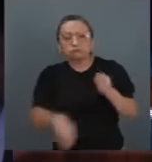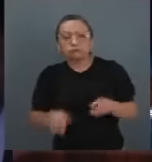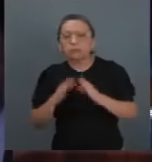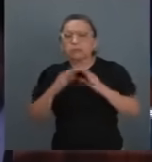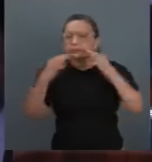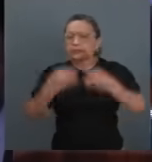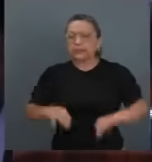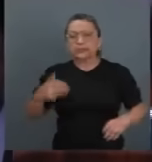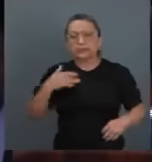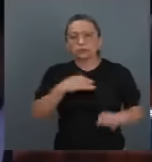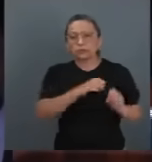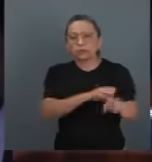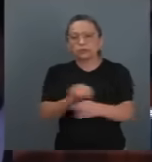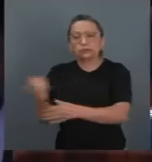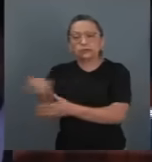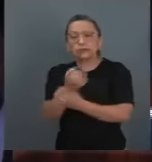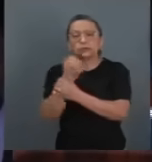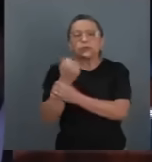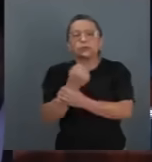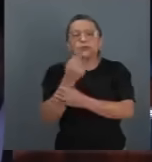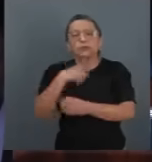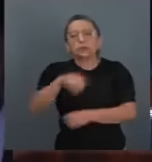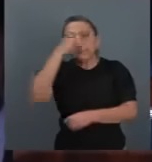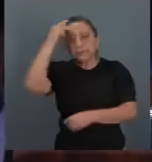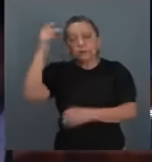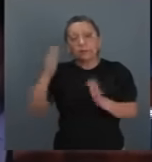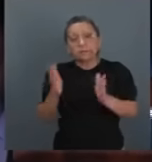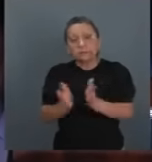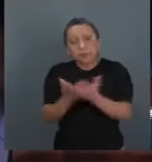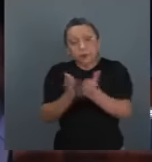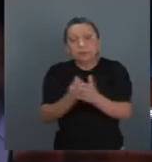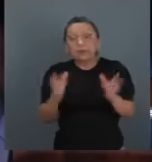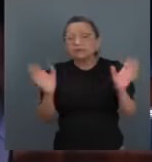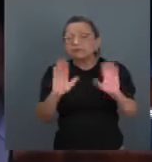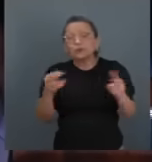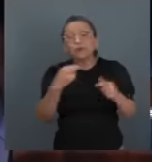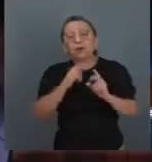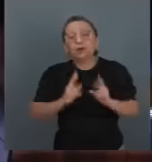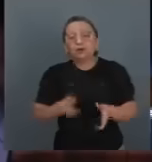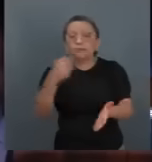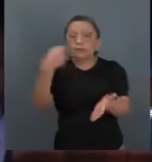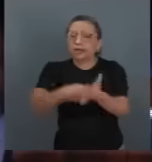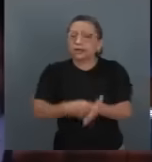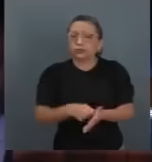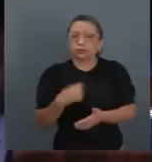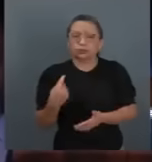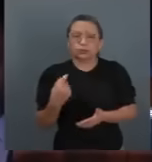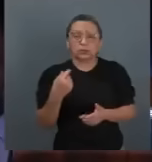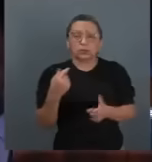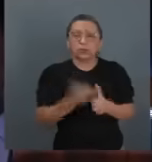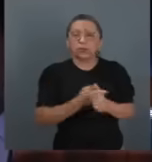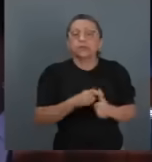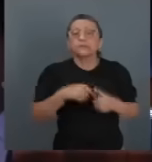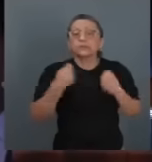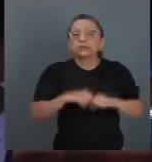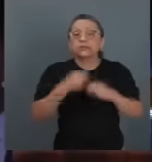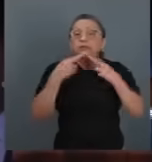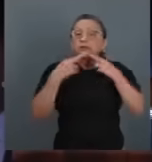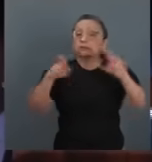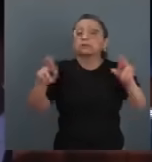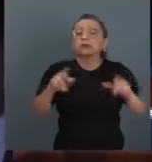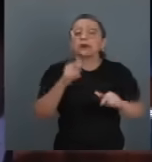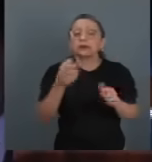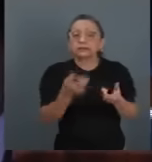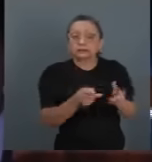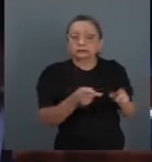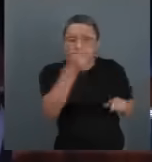saúde, educação, segurança. Os pobres e vulneráveis não podem continuar pagando a conta. É preciso questionar as grandes